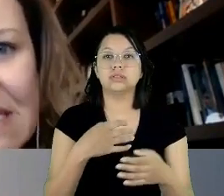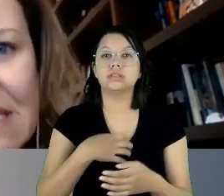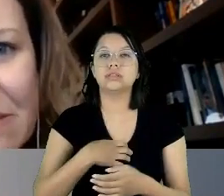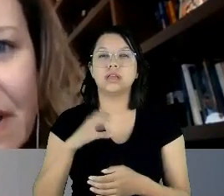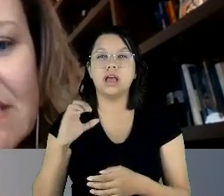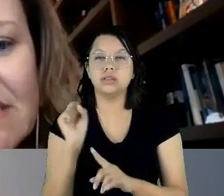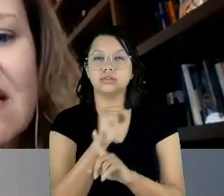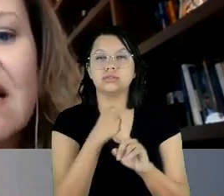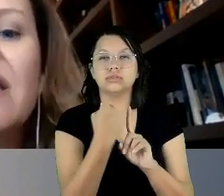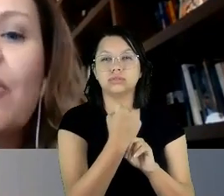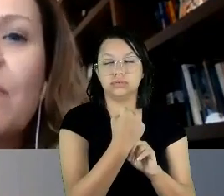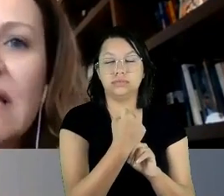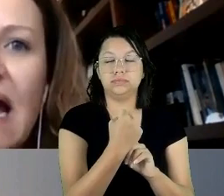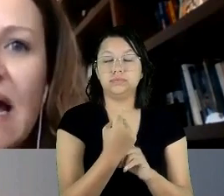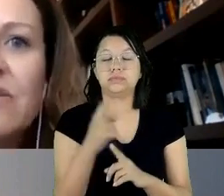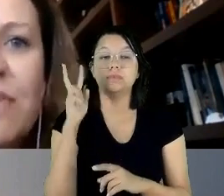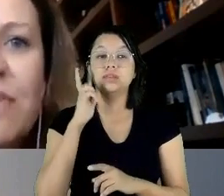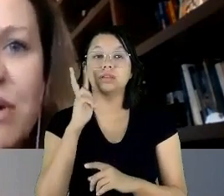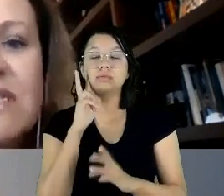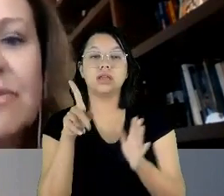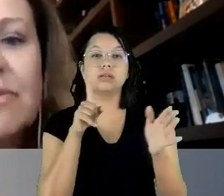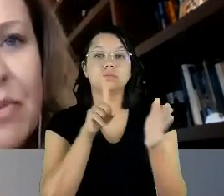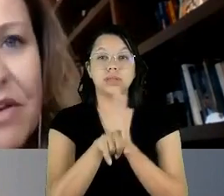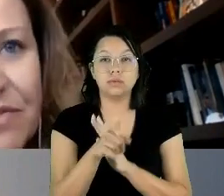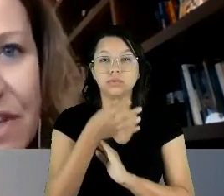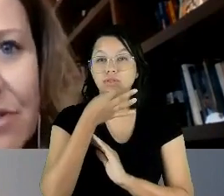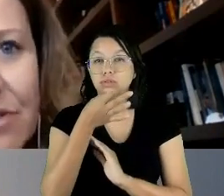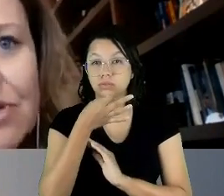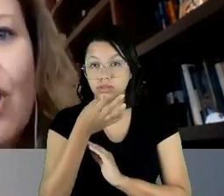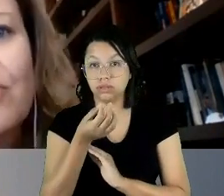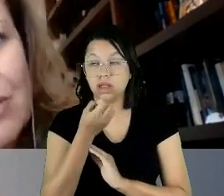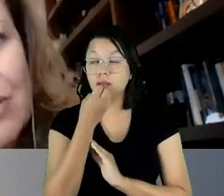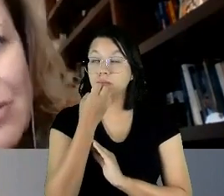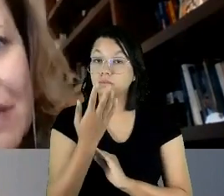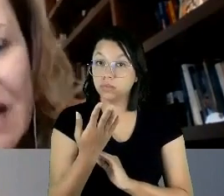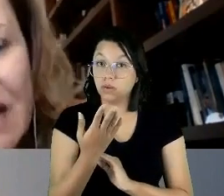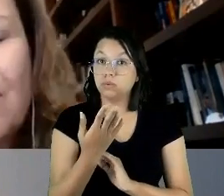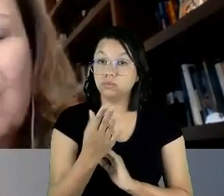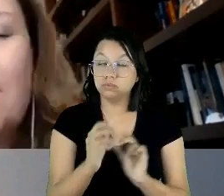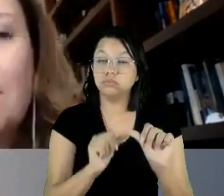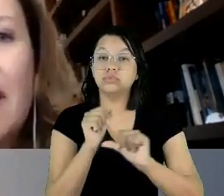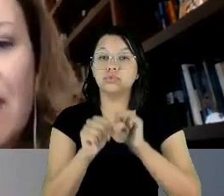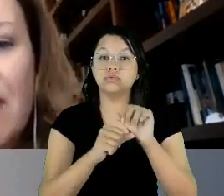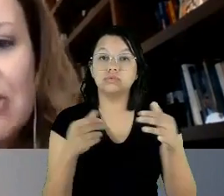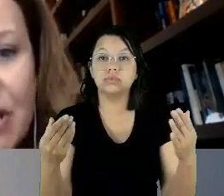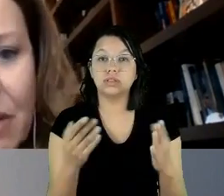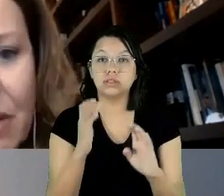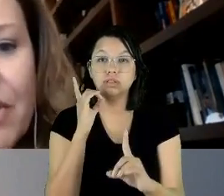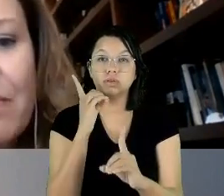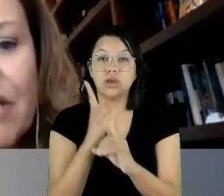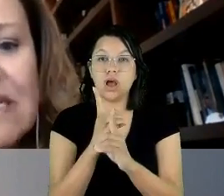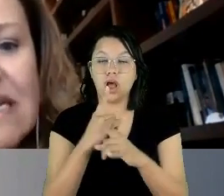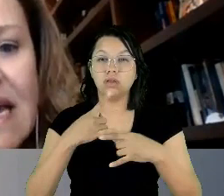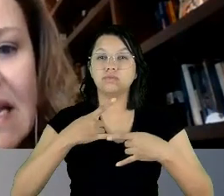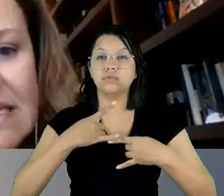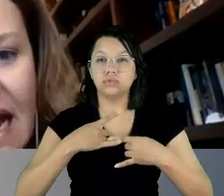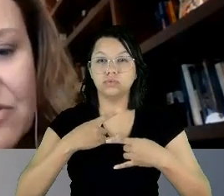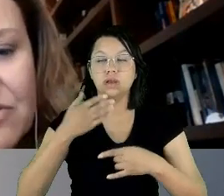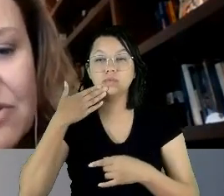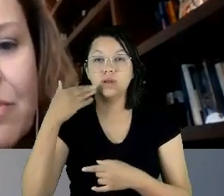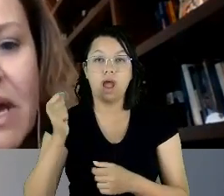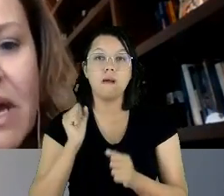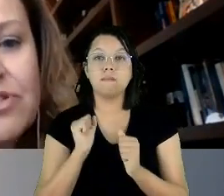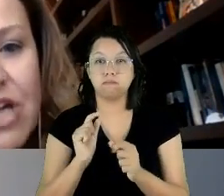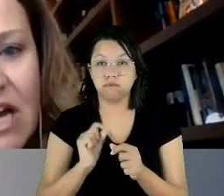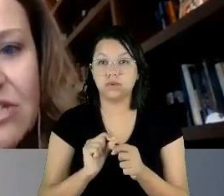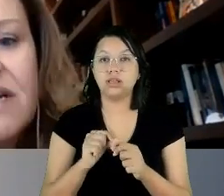aos participantes que comentários e perguntas são muito bem-vindos, tornam o nosso webinário mais dinâmico e podem ser realizados